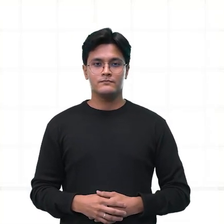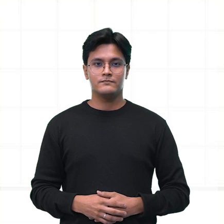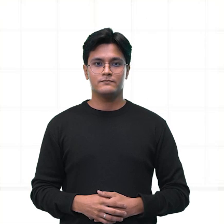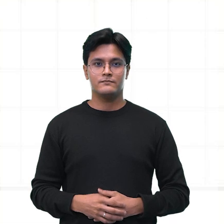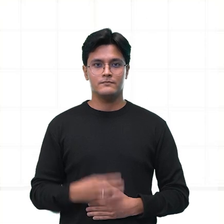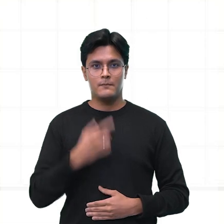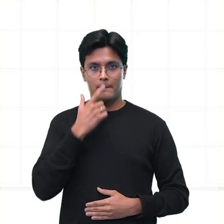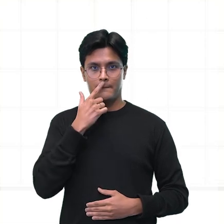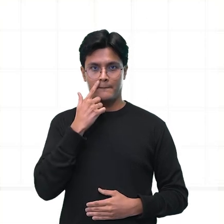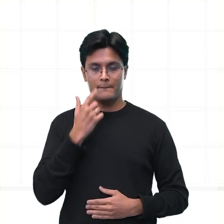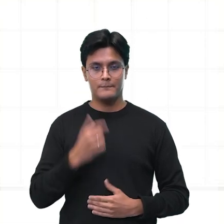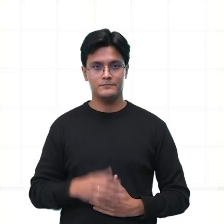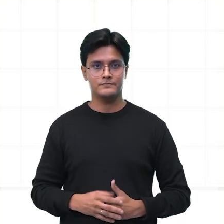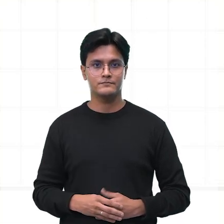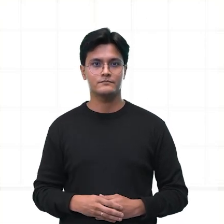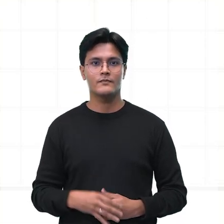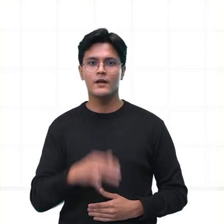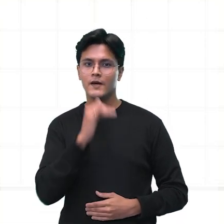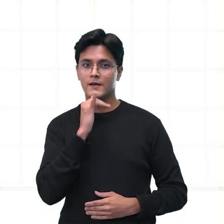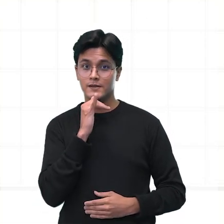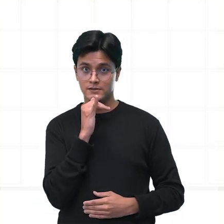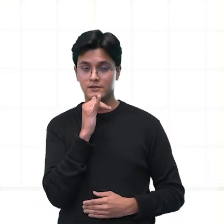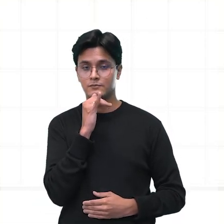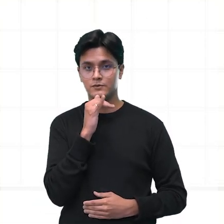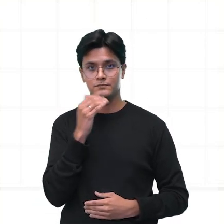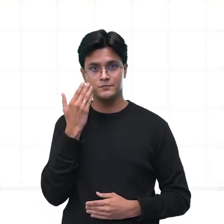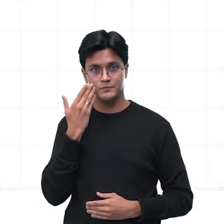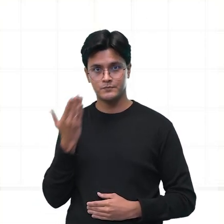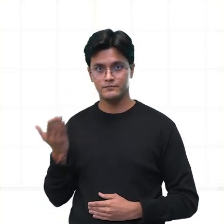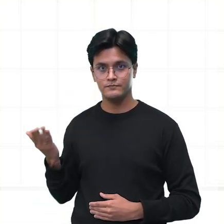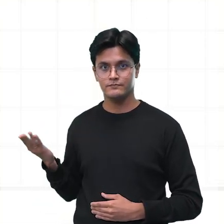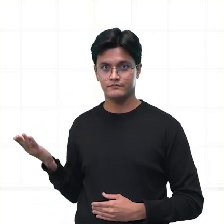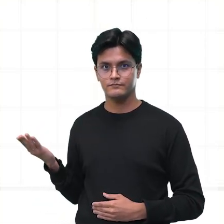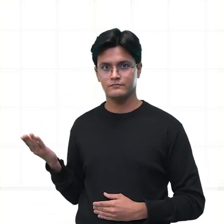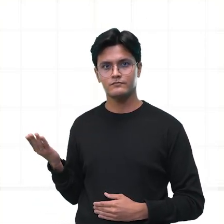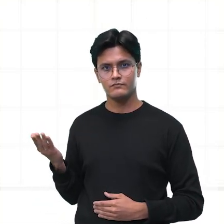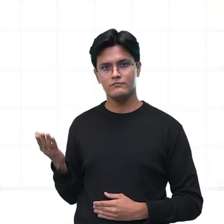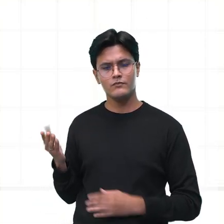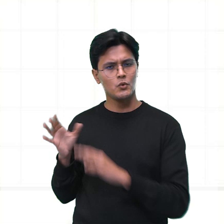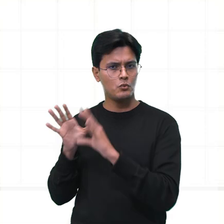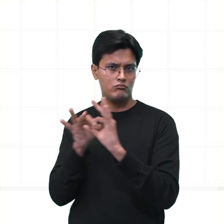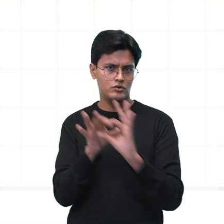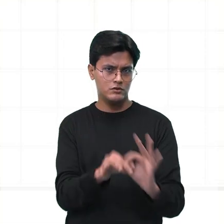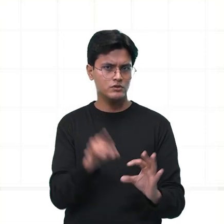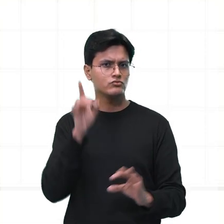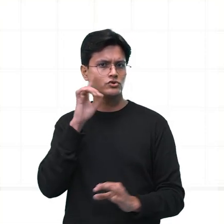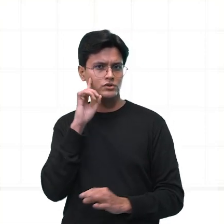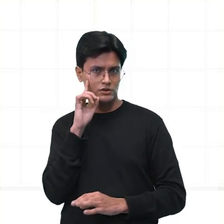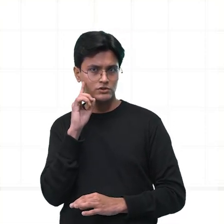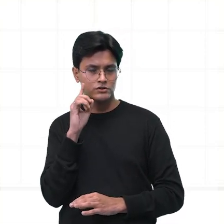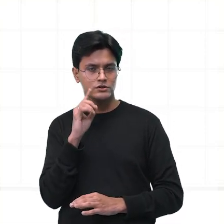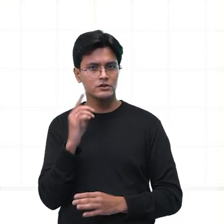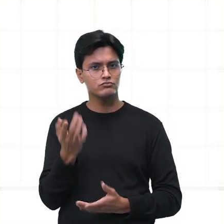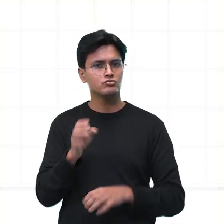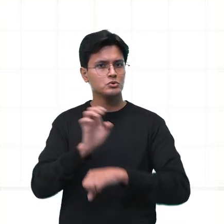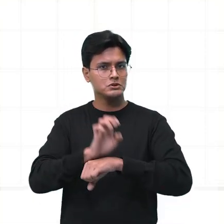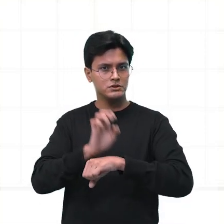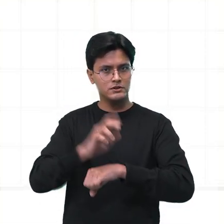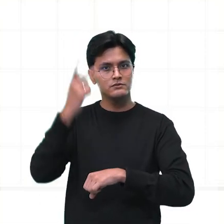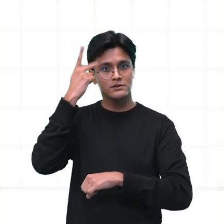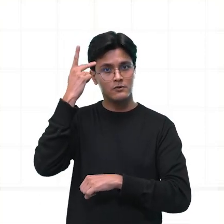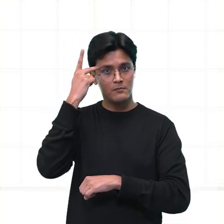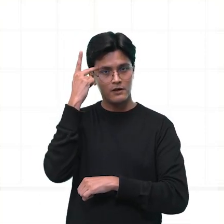veja Olha esse exemplo aqui essa situação é do nosso dia a- dia né do dia a dia aqui do Estado de São Paulo no caso n é o caso aqui do